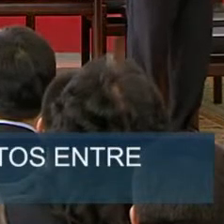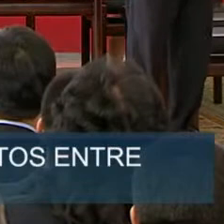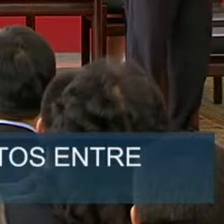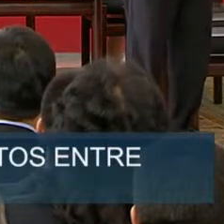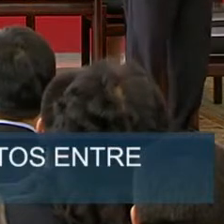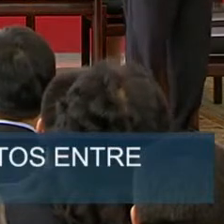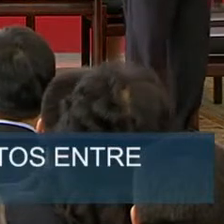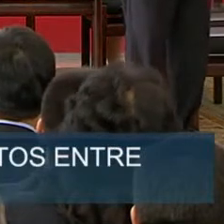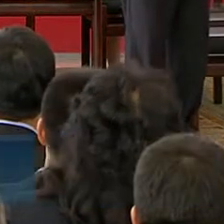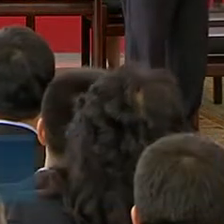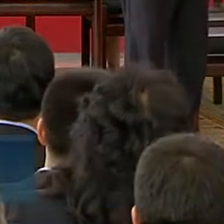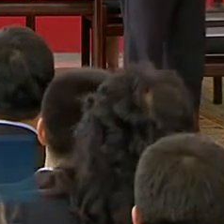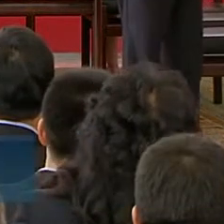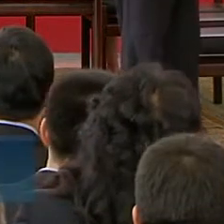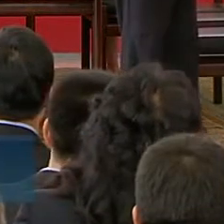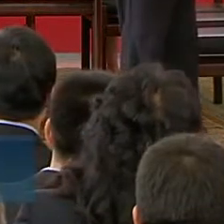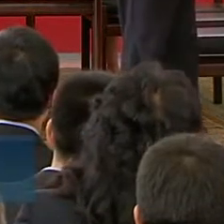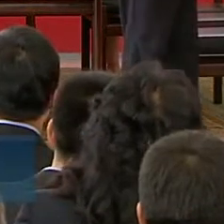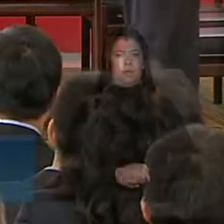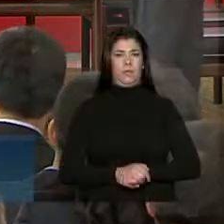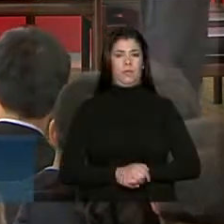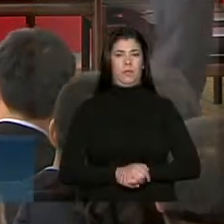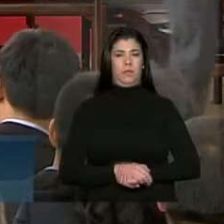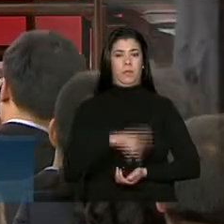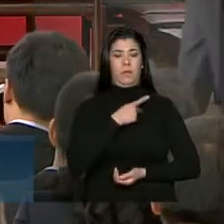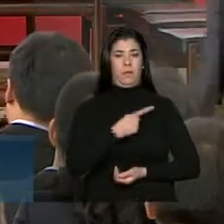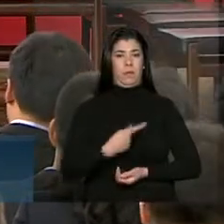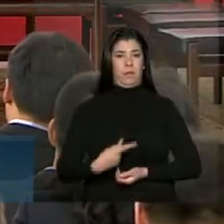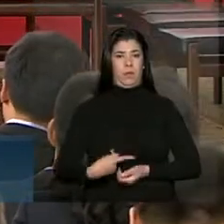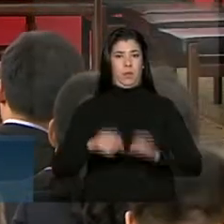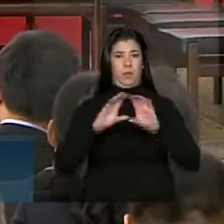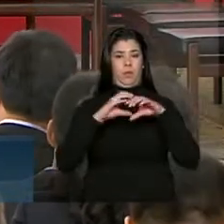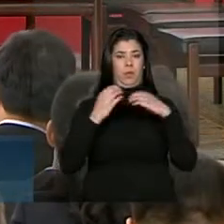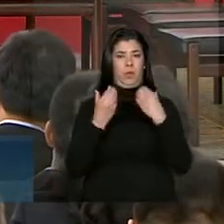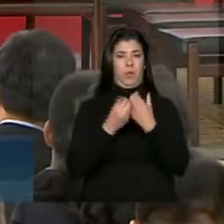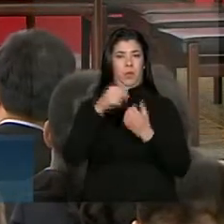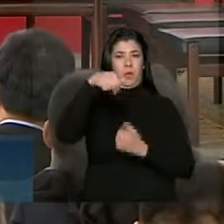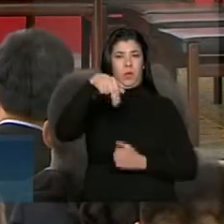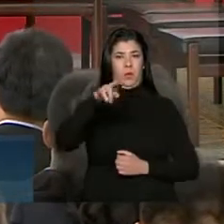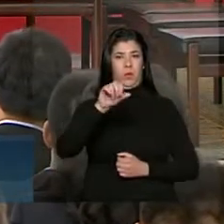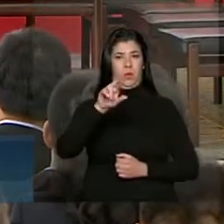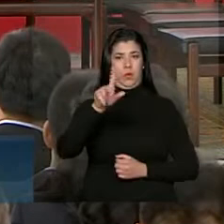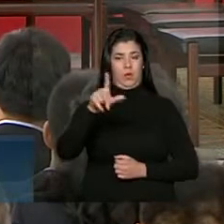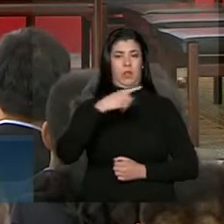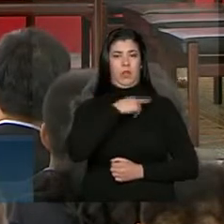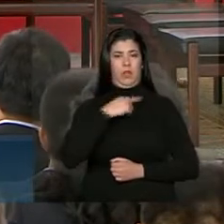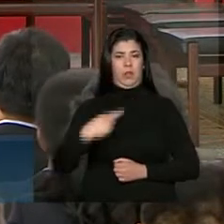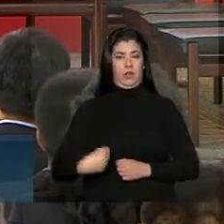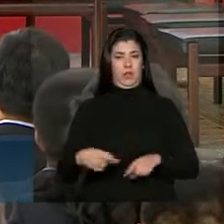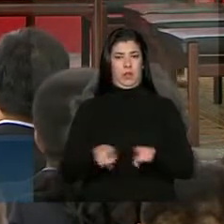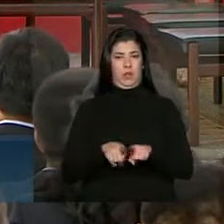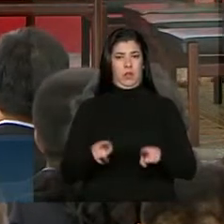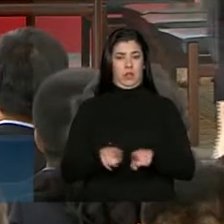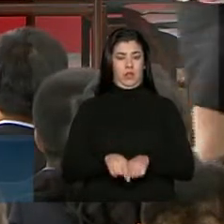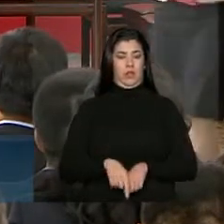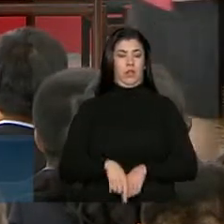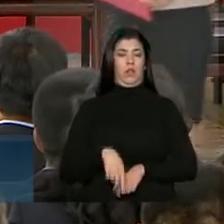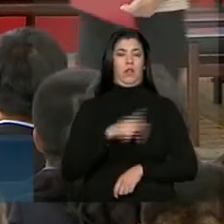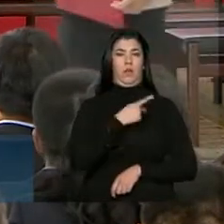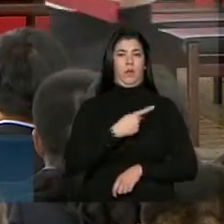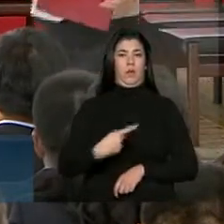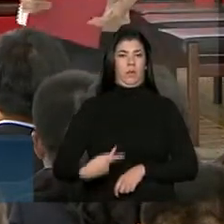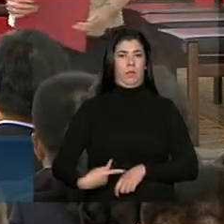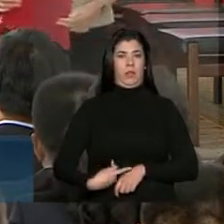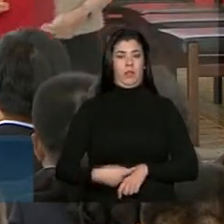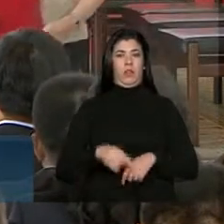Presidente da Companhia Nacional Nuclear da China, Sun Qin. Presidente da Eletrobras, José da Costa Carvalho Neto.